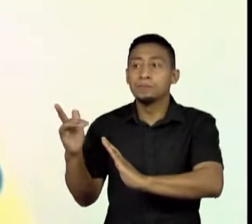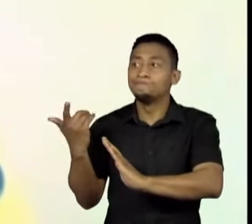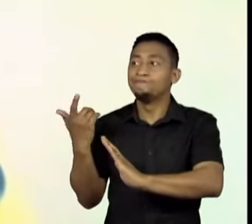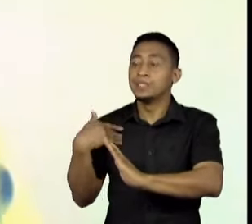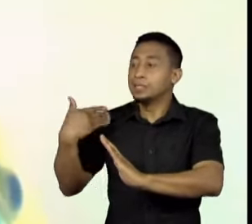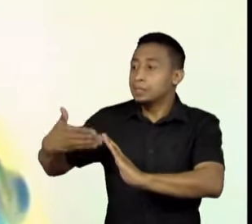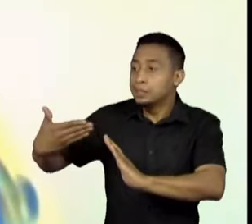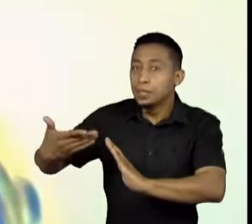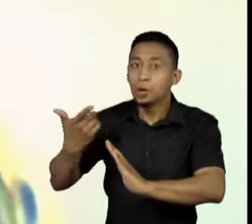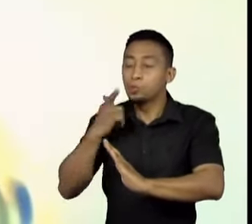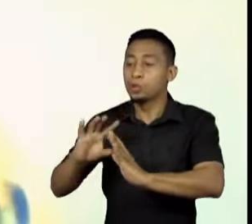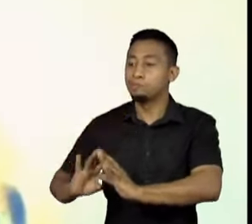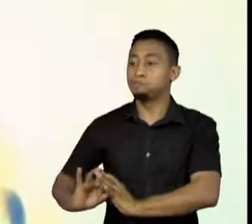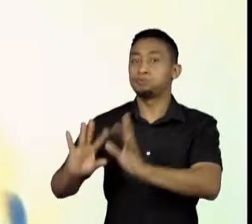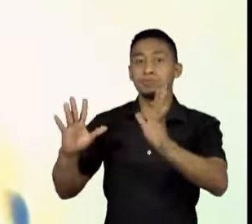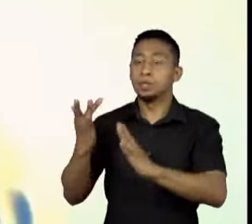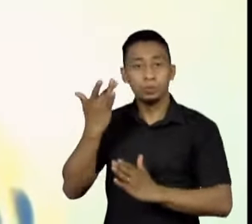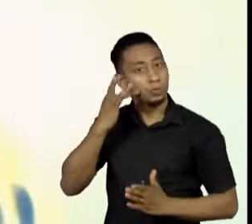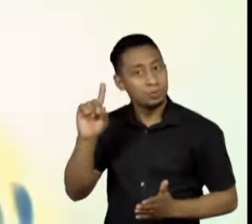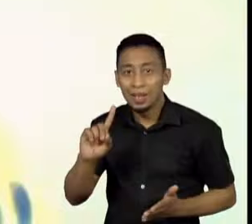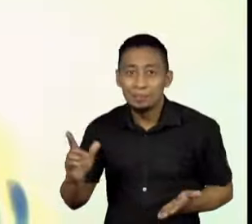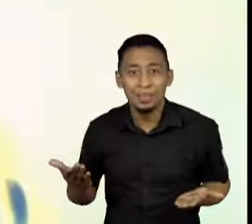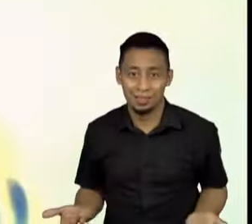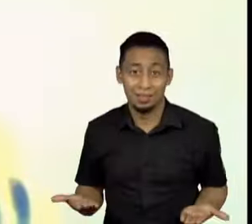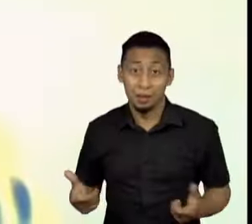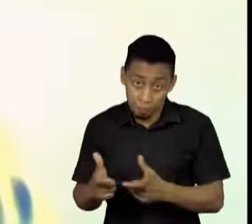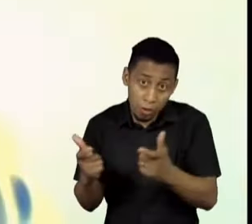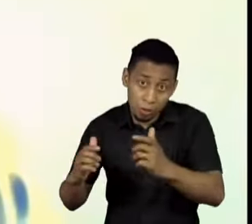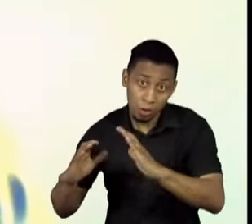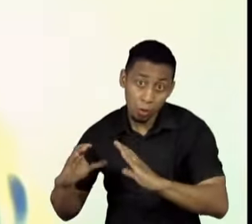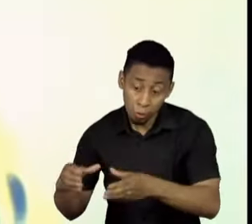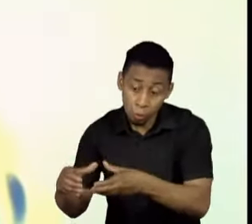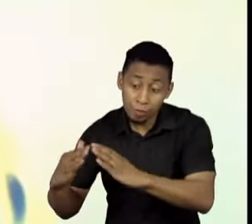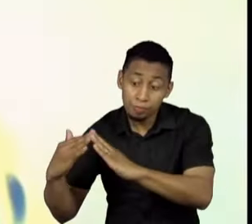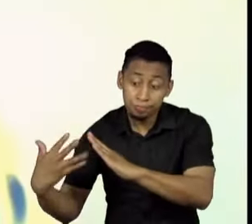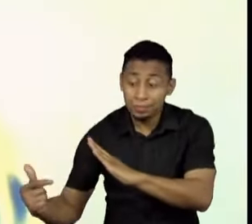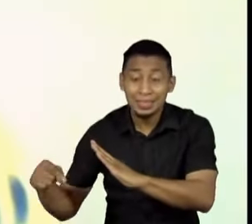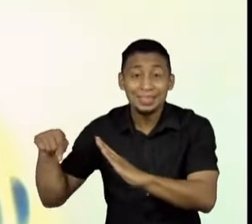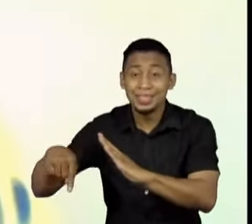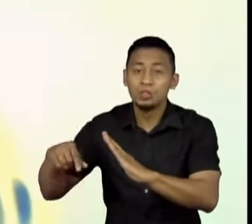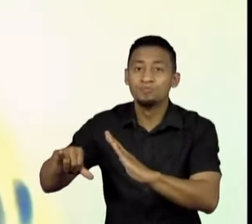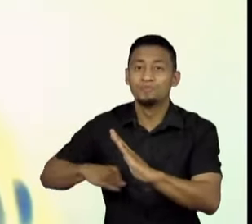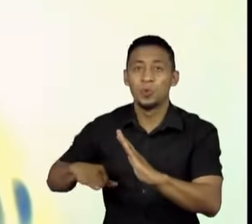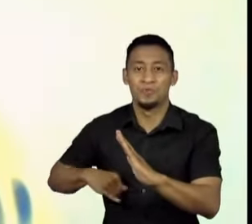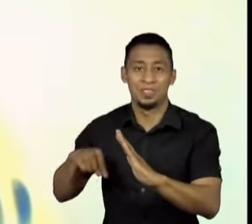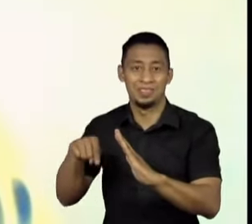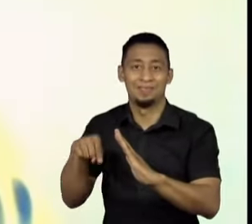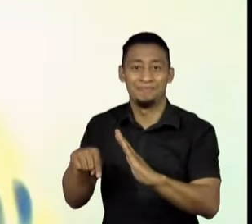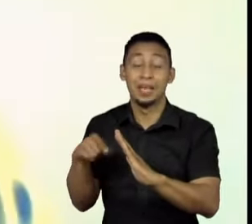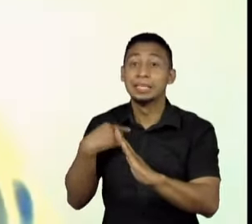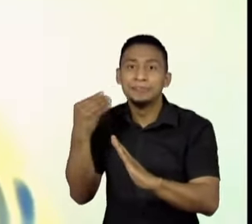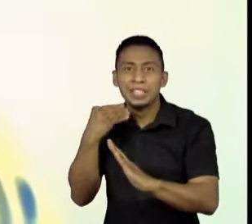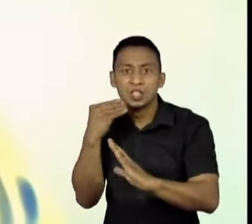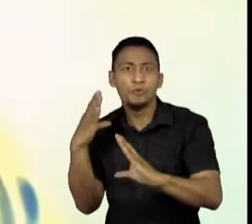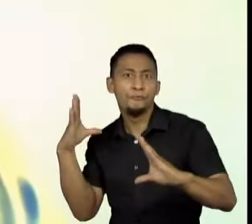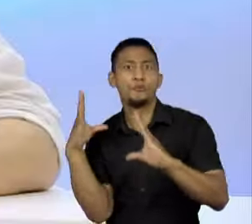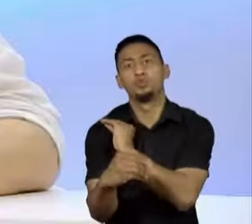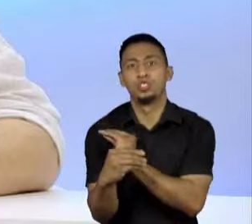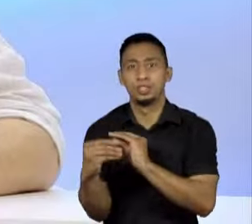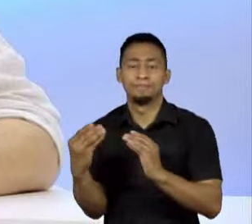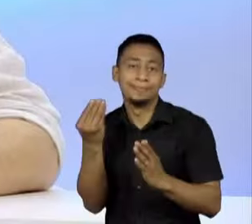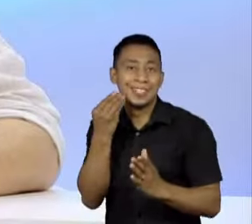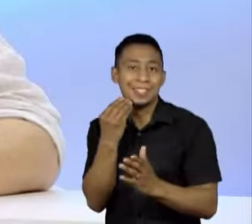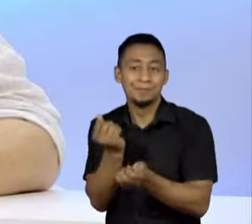liberdade. Pelo contrário, eles se tornavam mais vulneráveis porque eles eram sujeitos que estavam fugindo da escravidão.